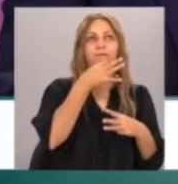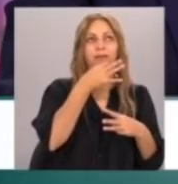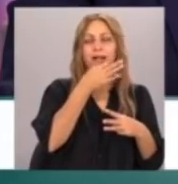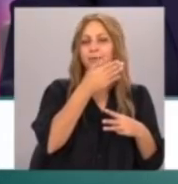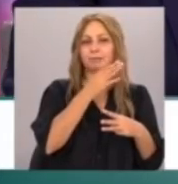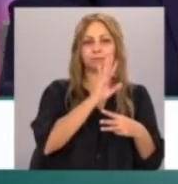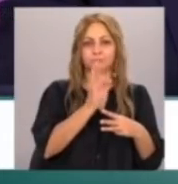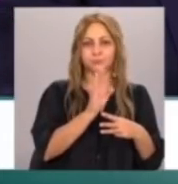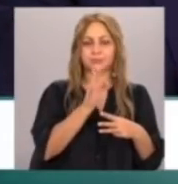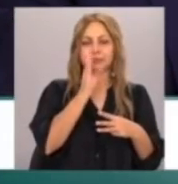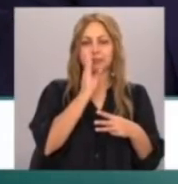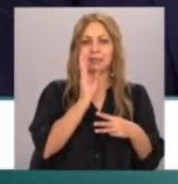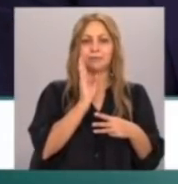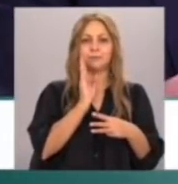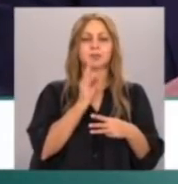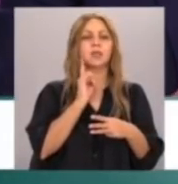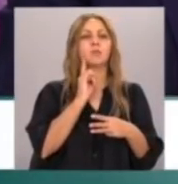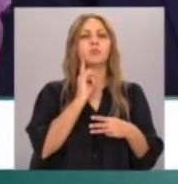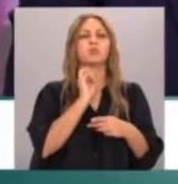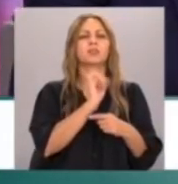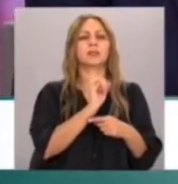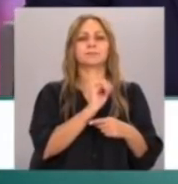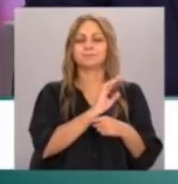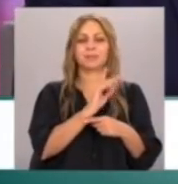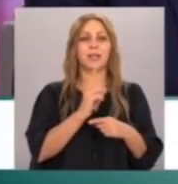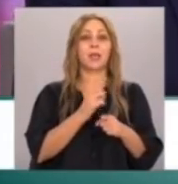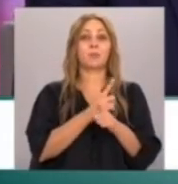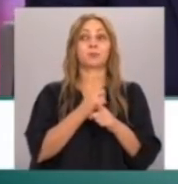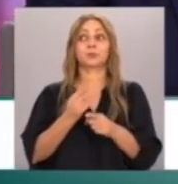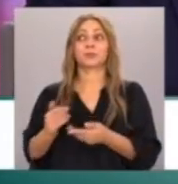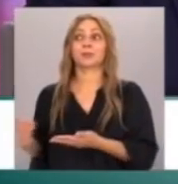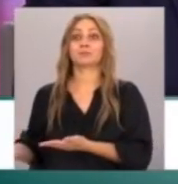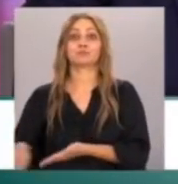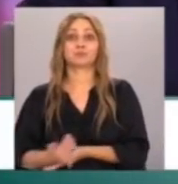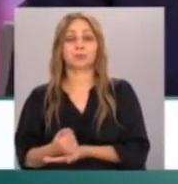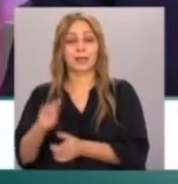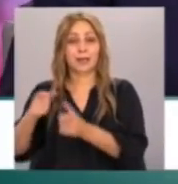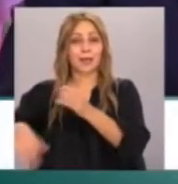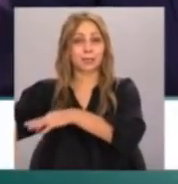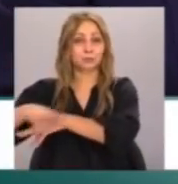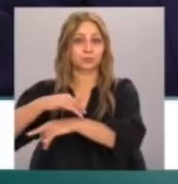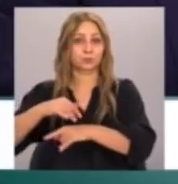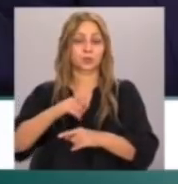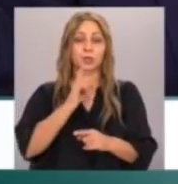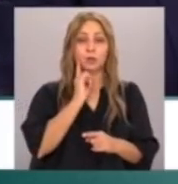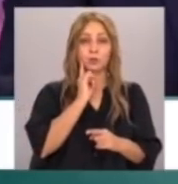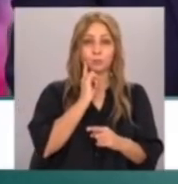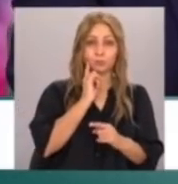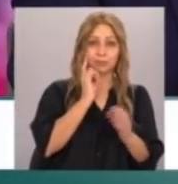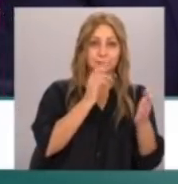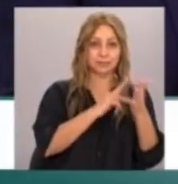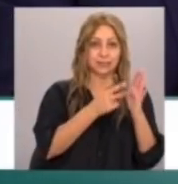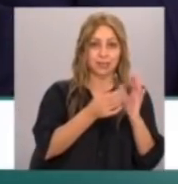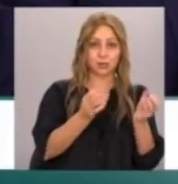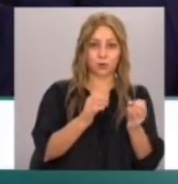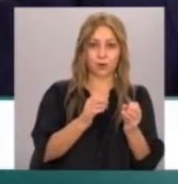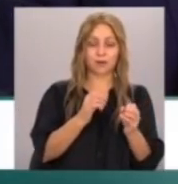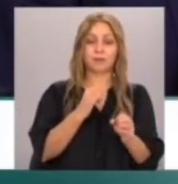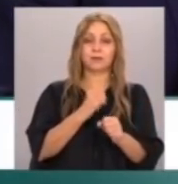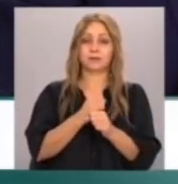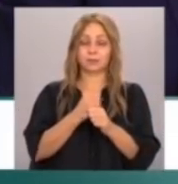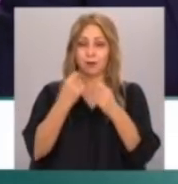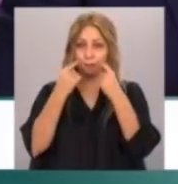quantos tem que aguentar contas estratégica é porque já saíram alguns contribuintes não tem outra razão não tem que ter essa estratégia caiu e o serviço público é importante